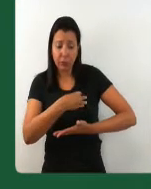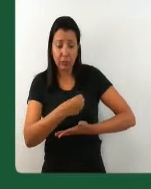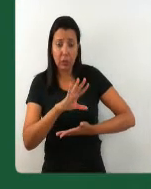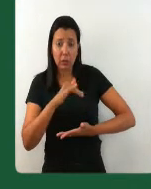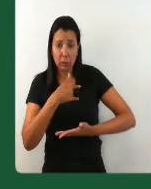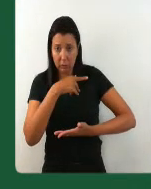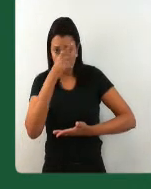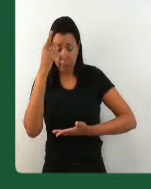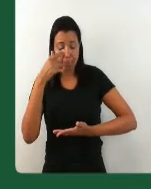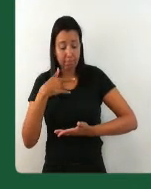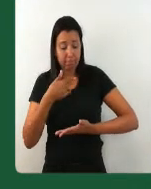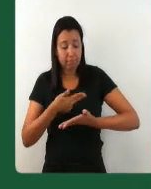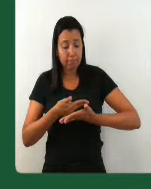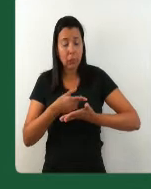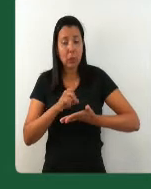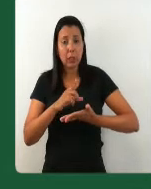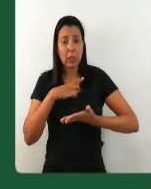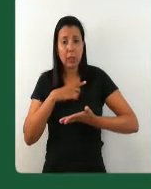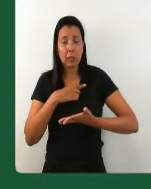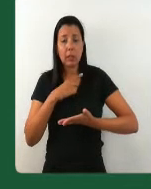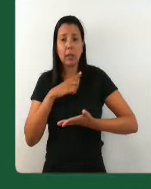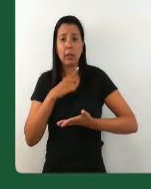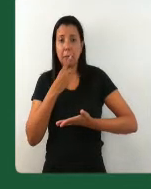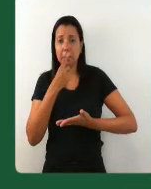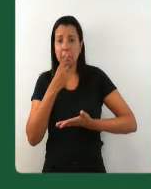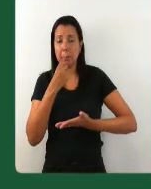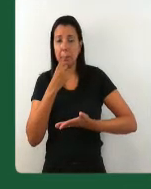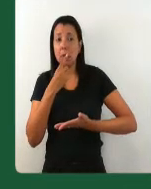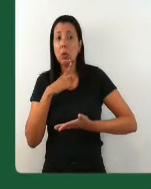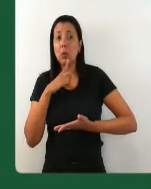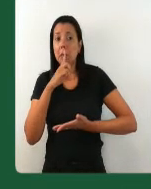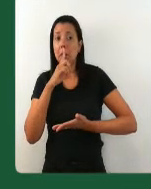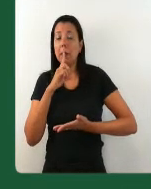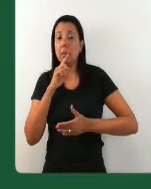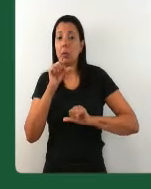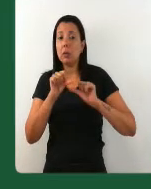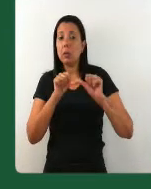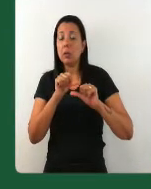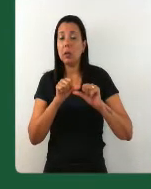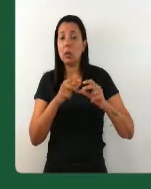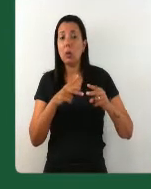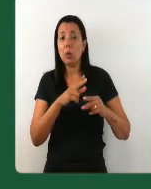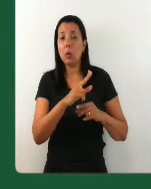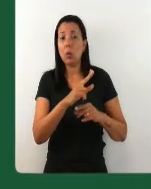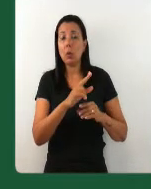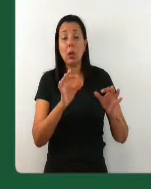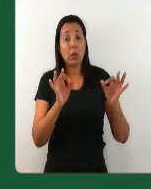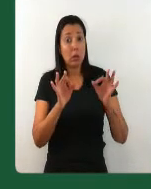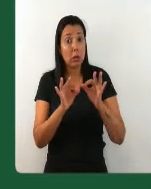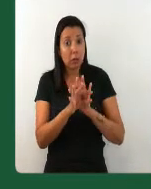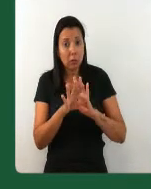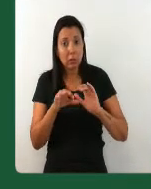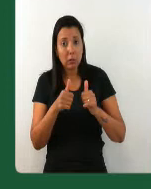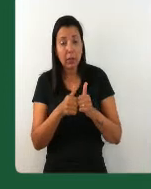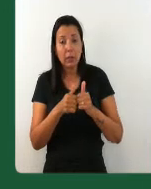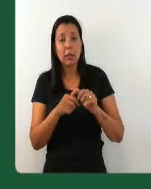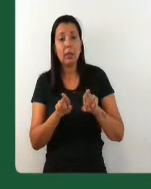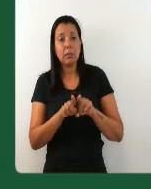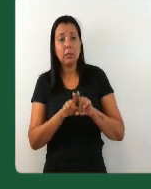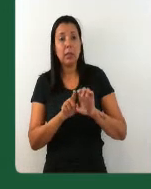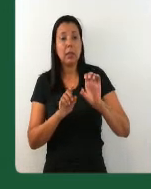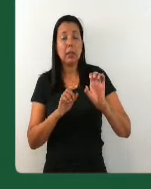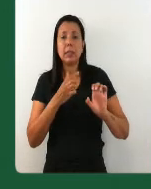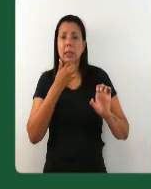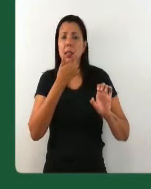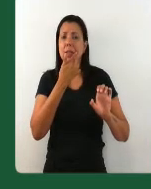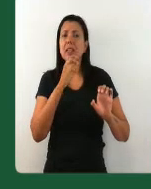nossos pacientes, com uma fissura lábio-palatina, transforamen completa à esquerda. O